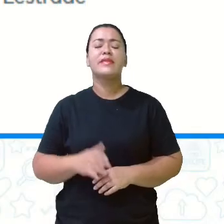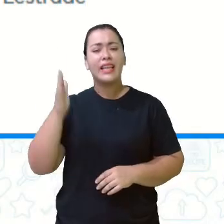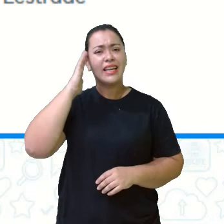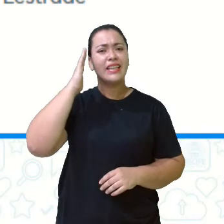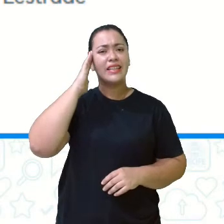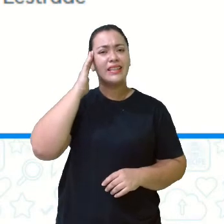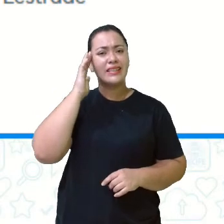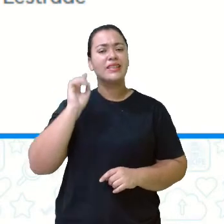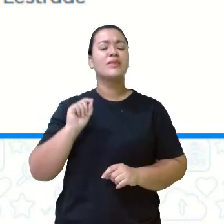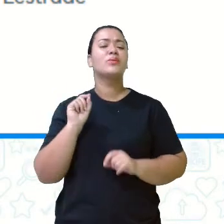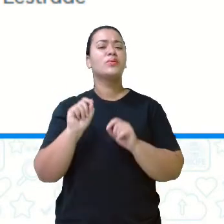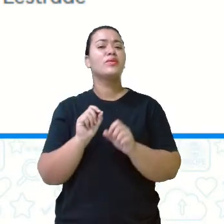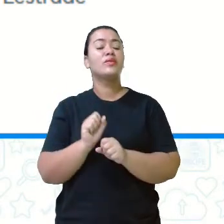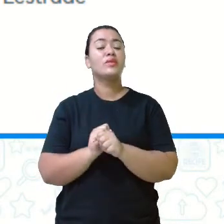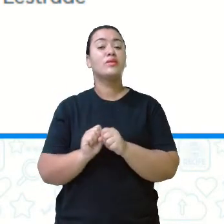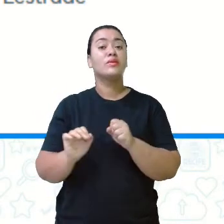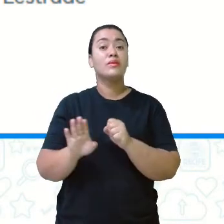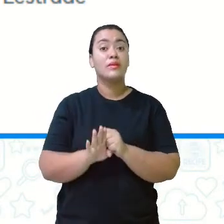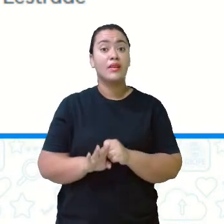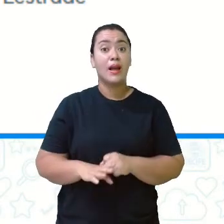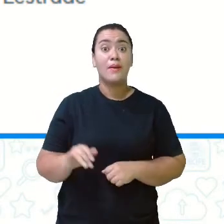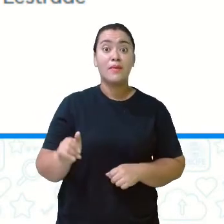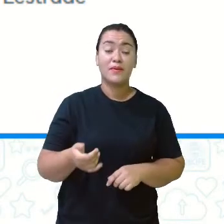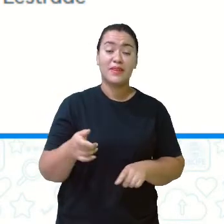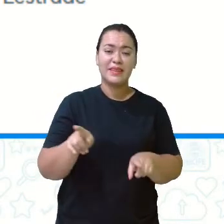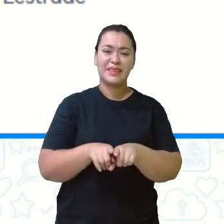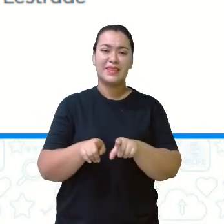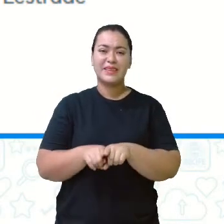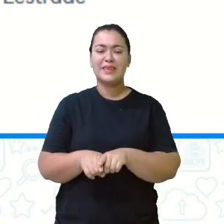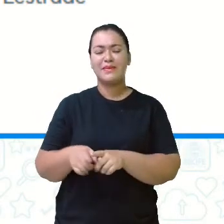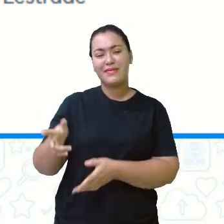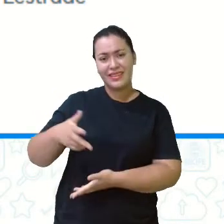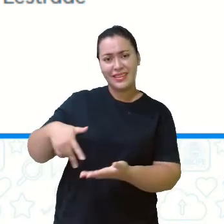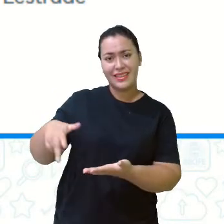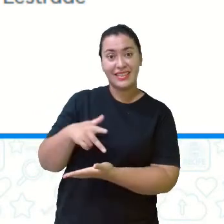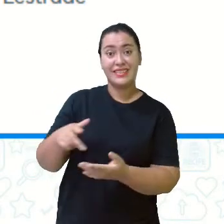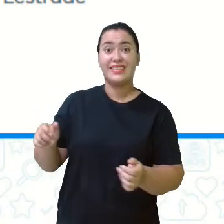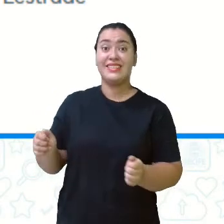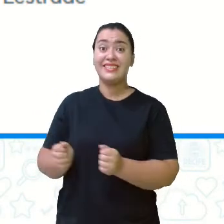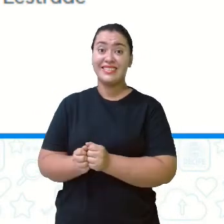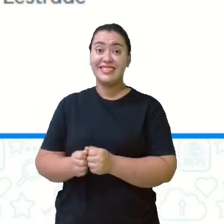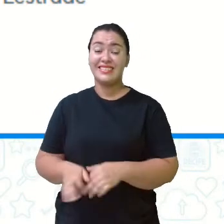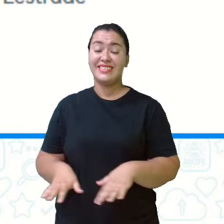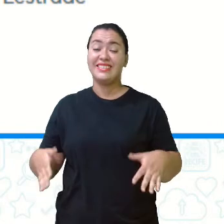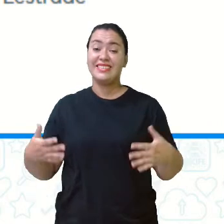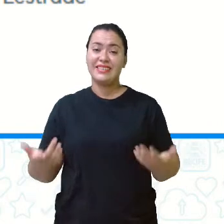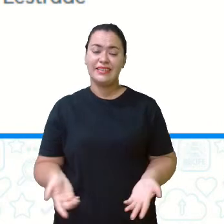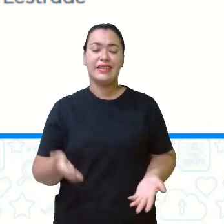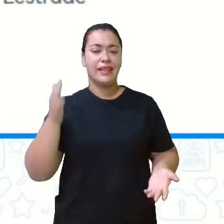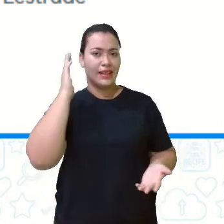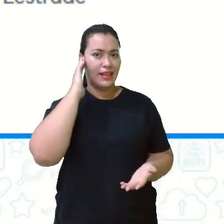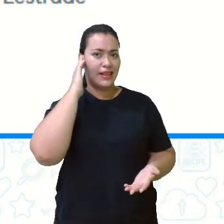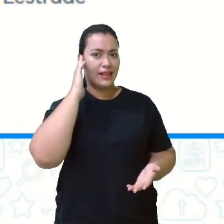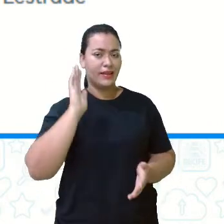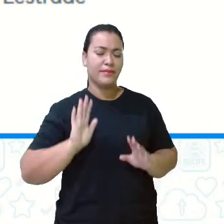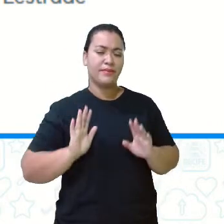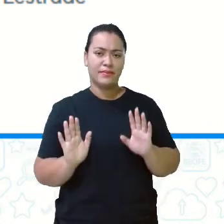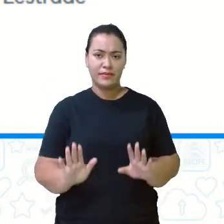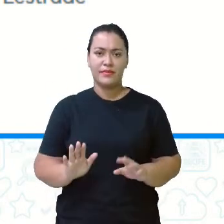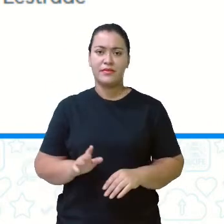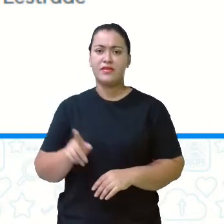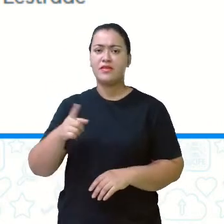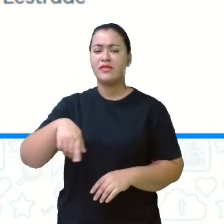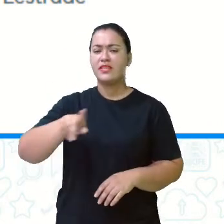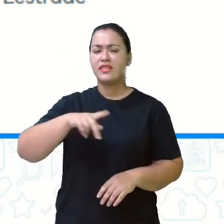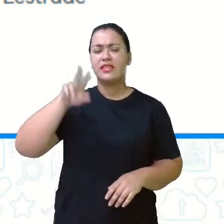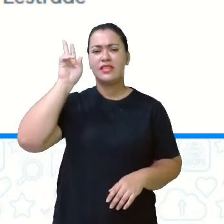entenderam o que é substantivo? Aproveitaram também aí para balançar o esqueleto, para dançar e compreender. Mas aí, vocês